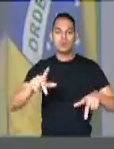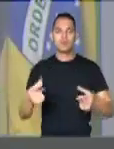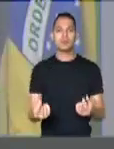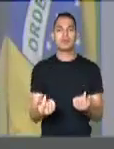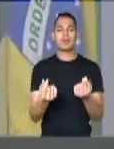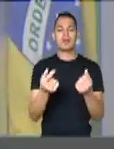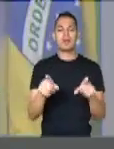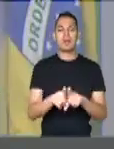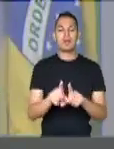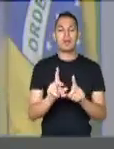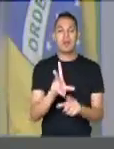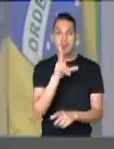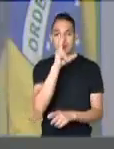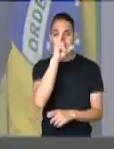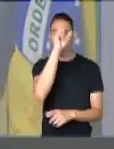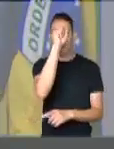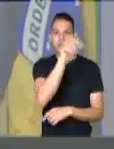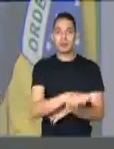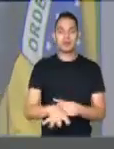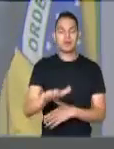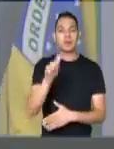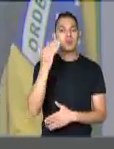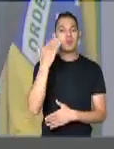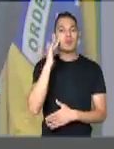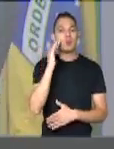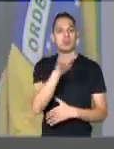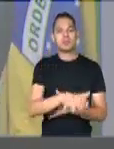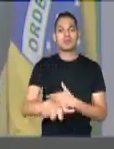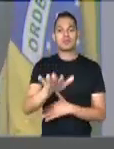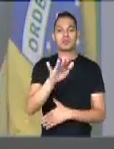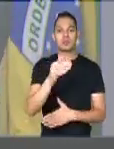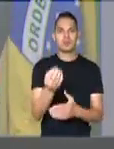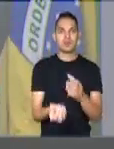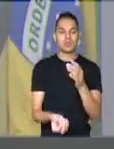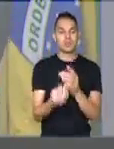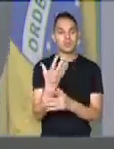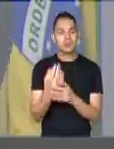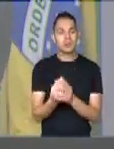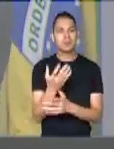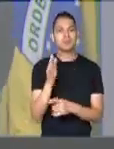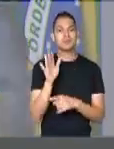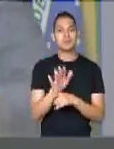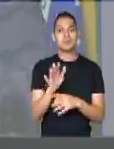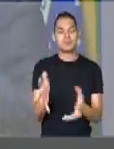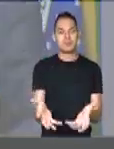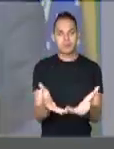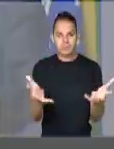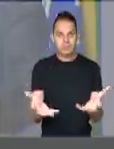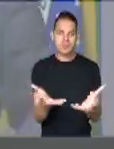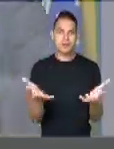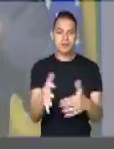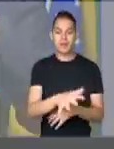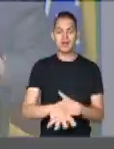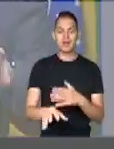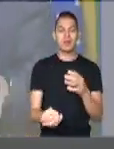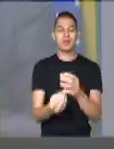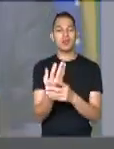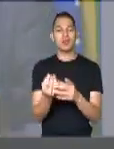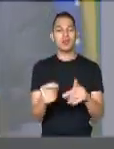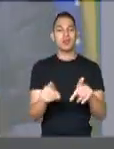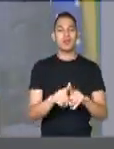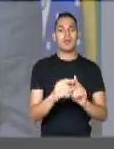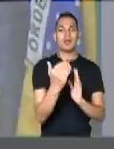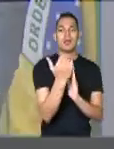E fortalecer o entendimento com o setor produtivo de que, ao fazermos com que tenhamos menos impostos no setor produtivo e redução